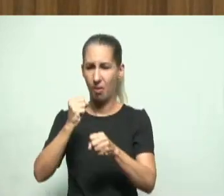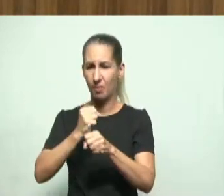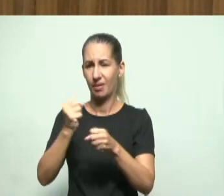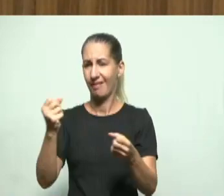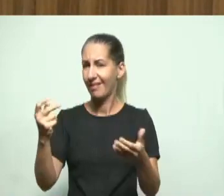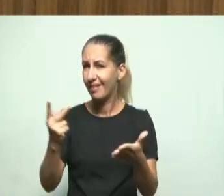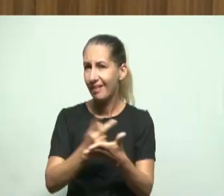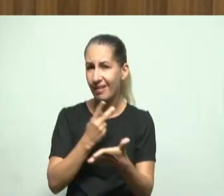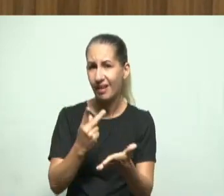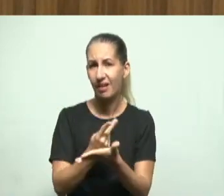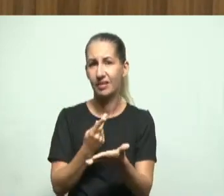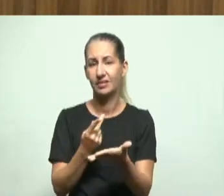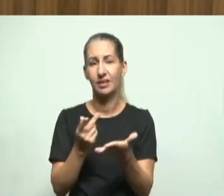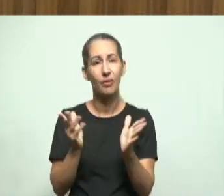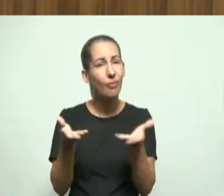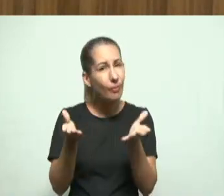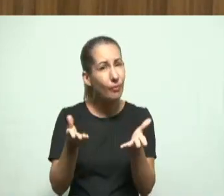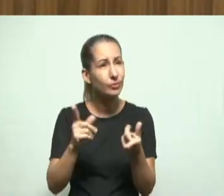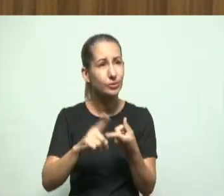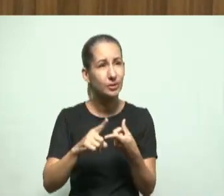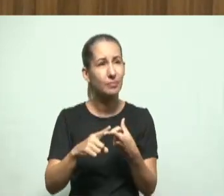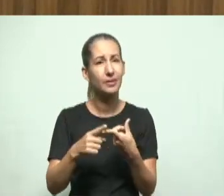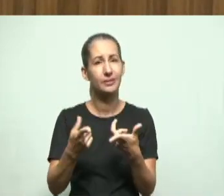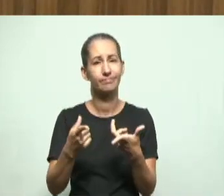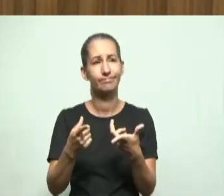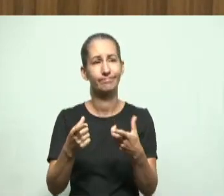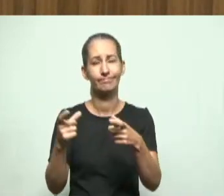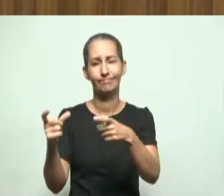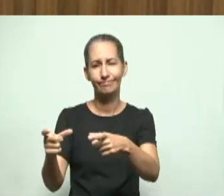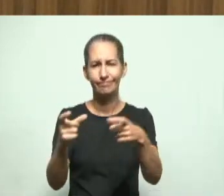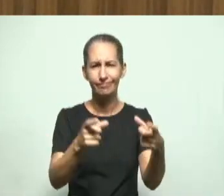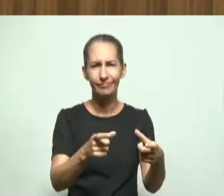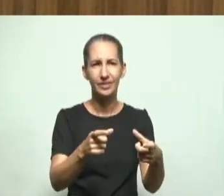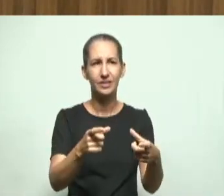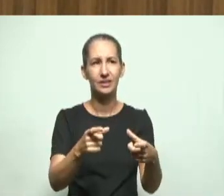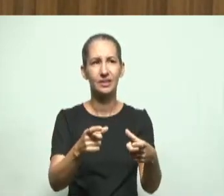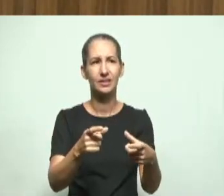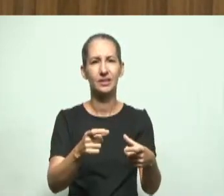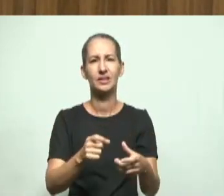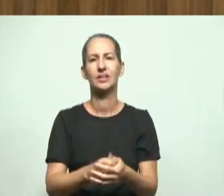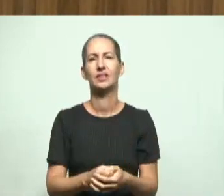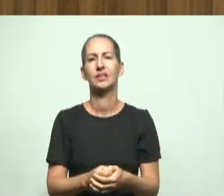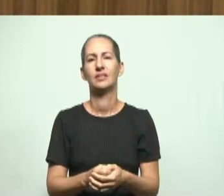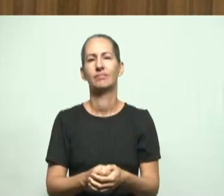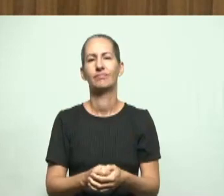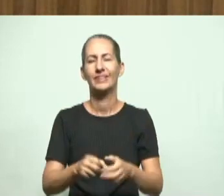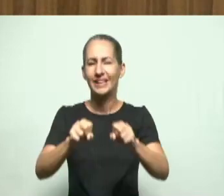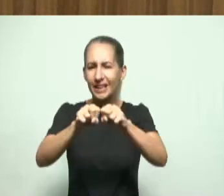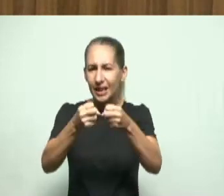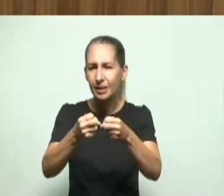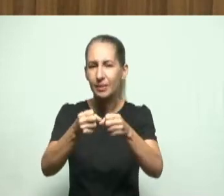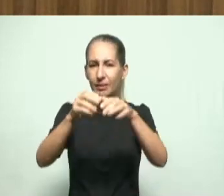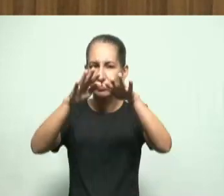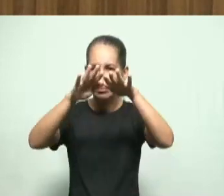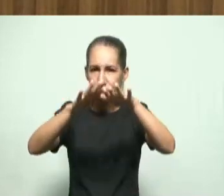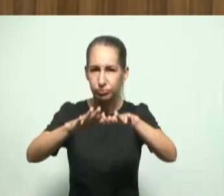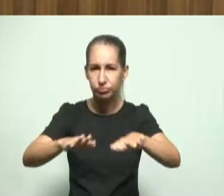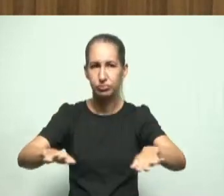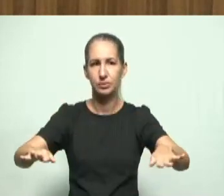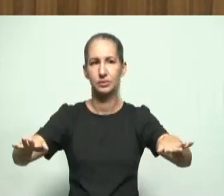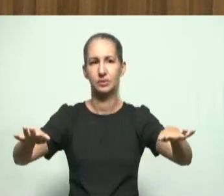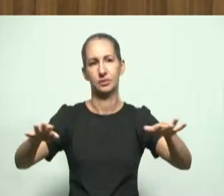erradas, que hoje também está aparecendo e cria fissuras na tubulação e acaba cedendo as pistas.